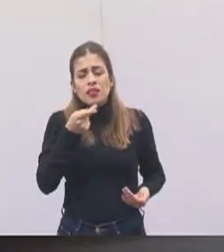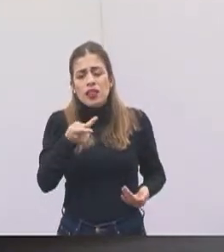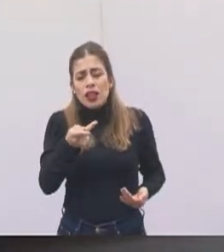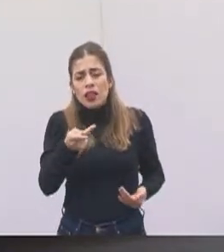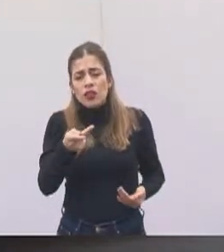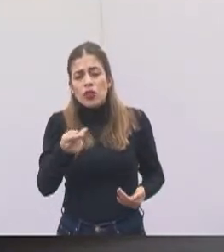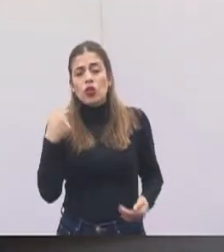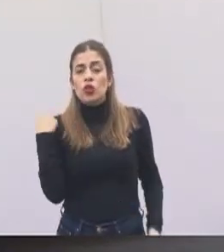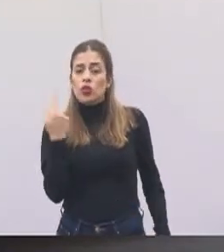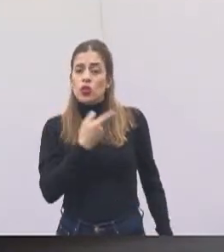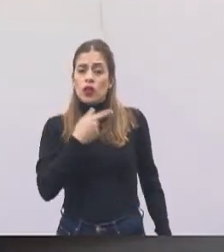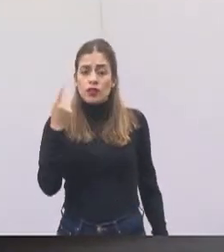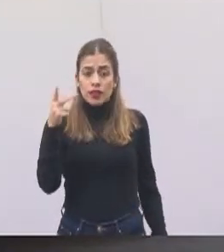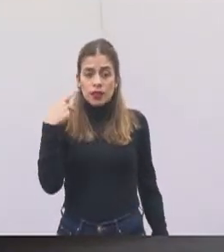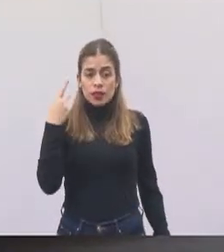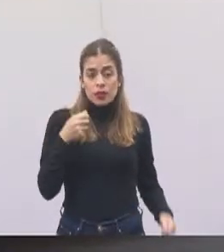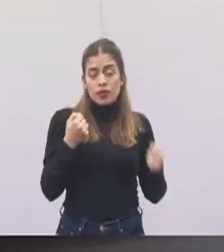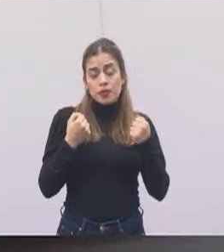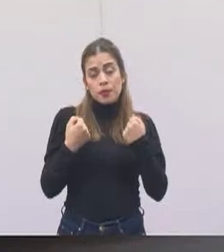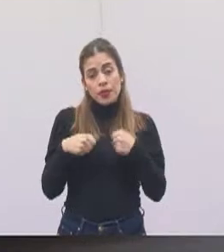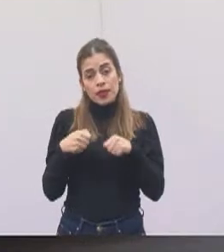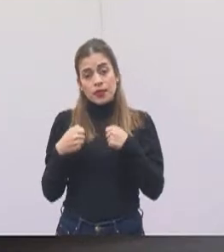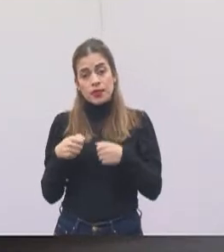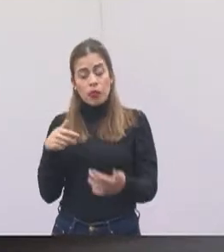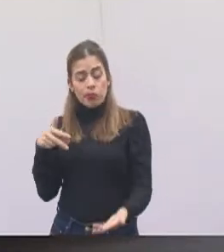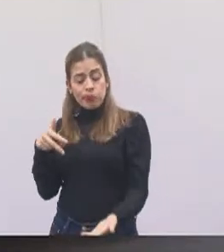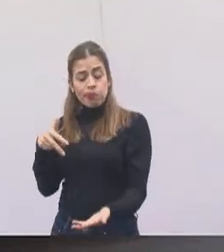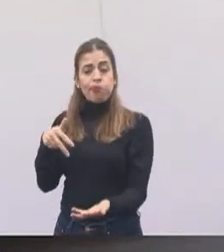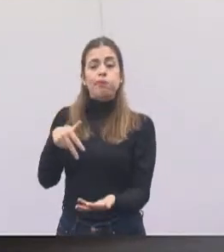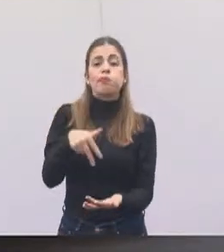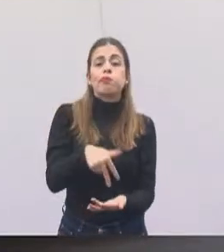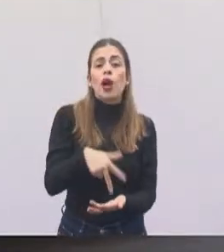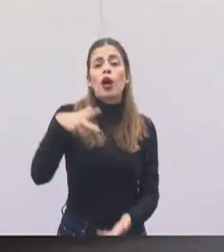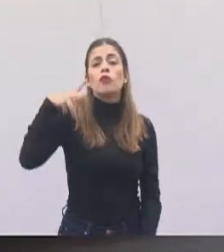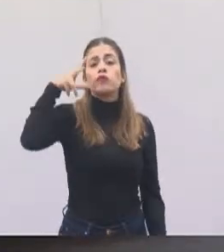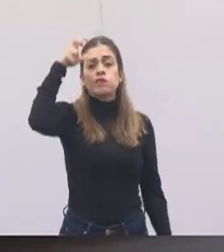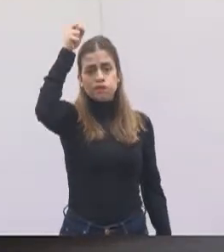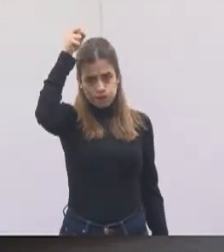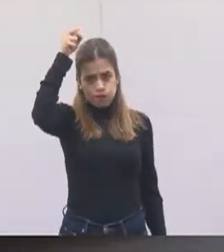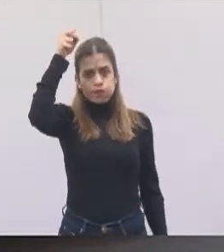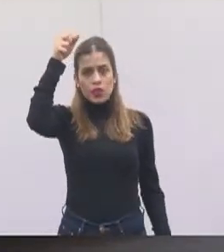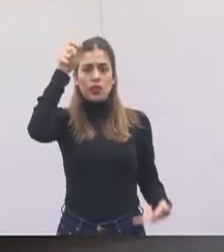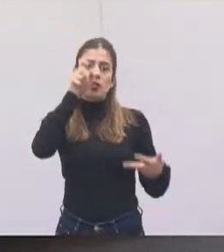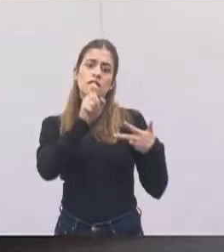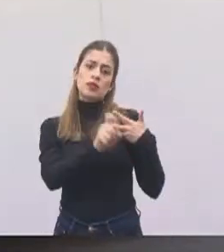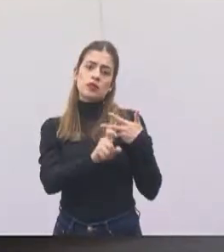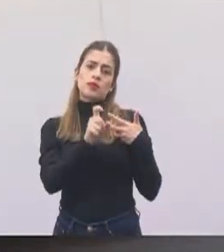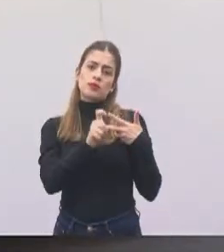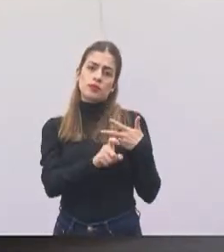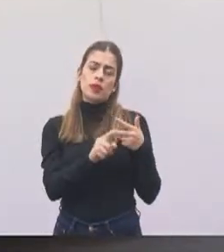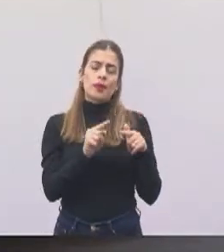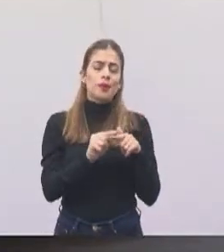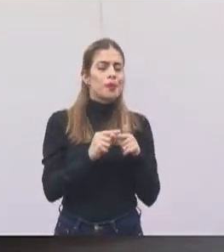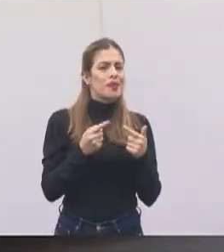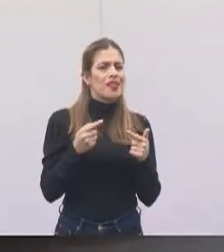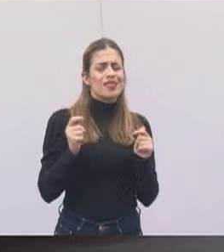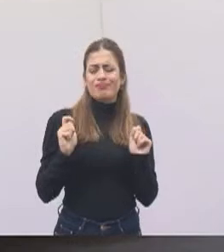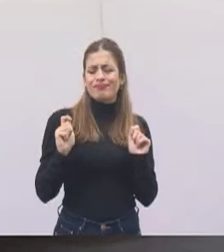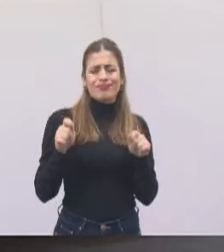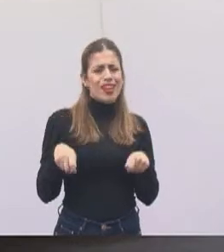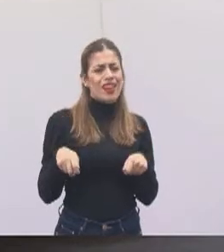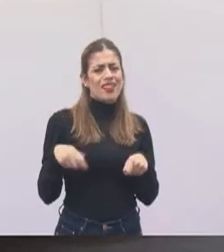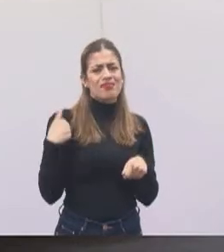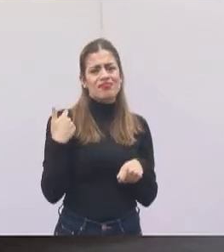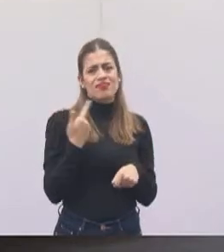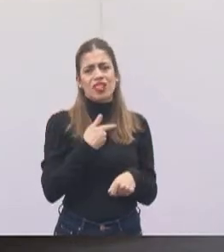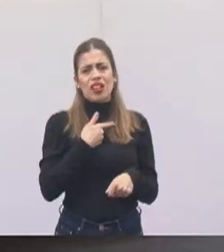vereadores, temos sempre que nos posicionar de modo a gente fortalecer o Poder Executivo. Agora, não dá para a gente só